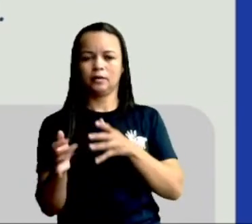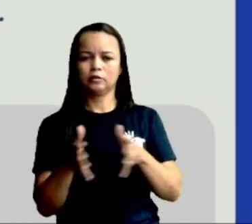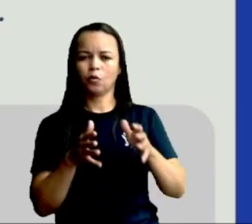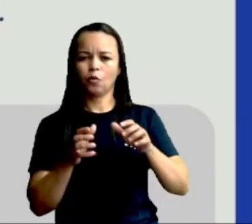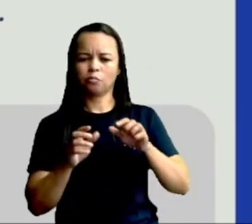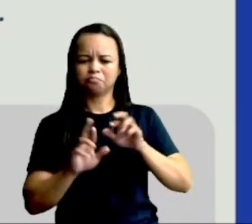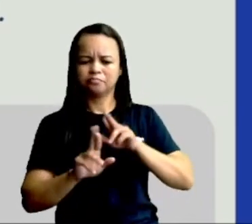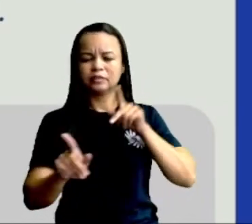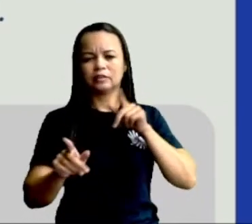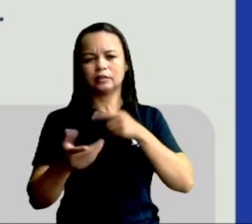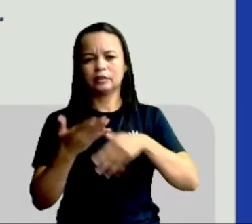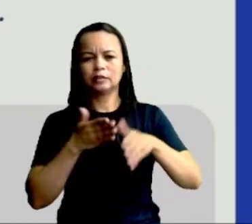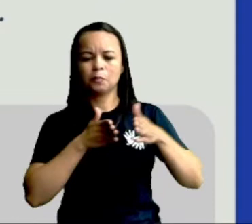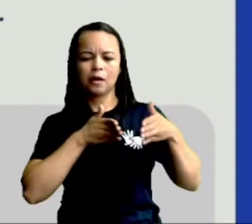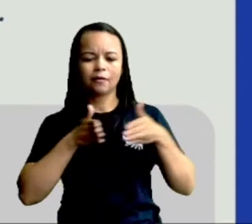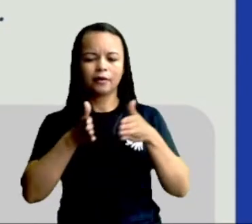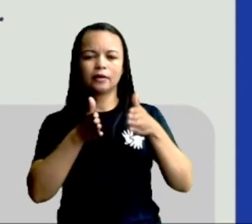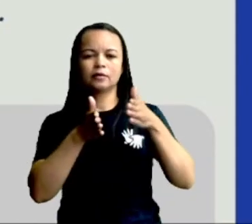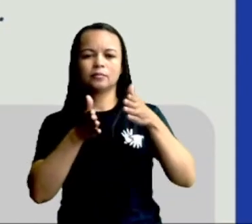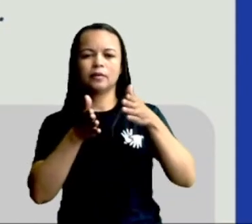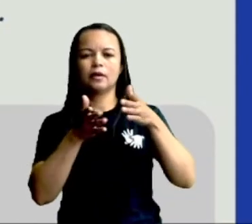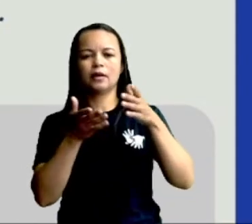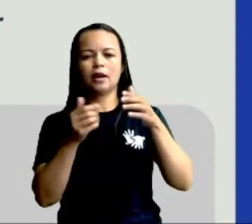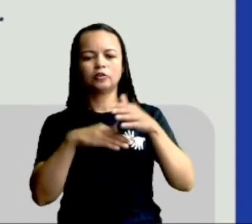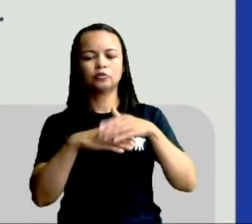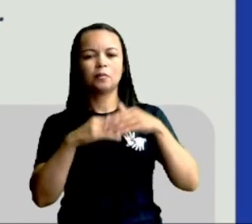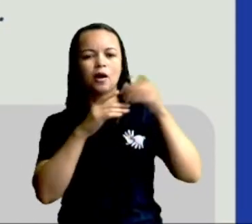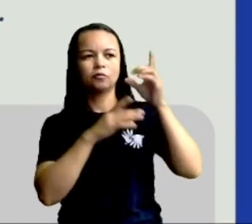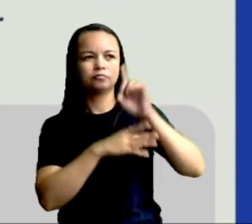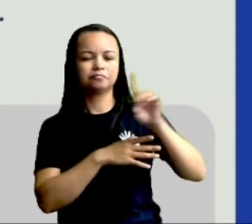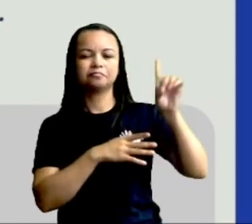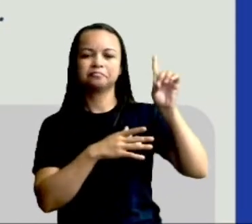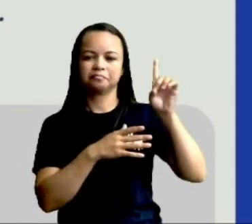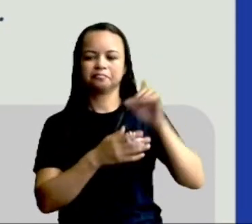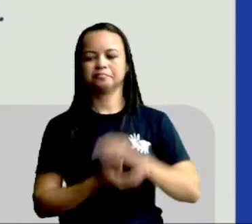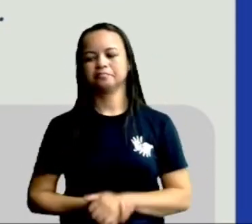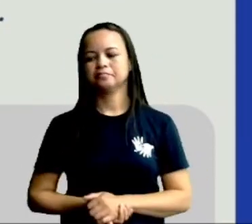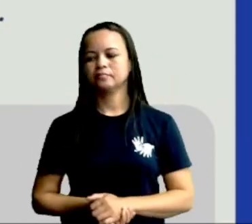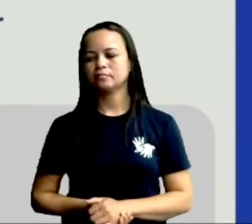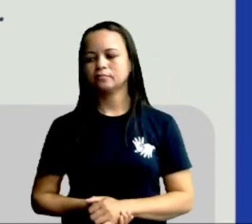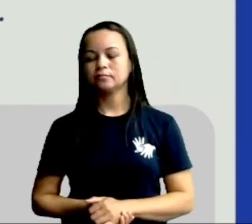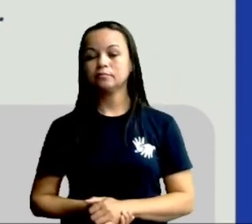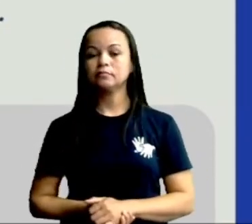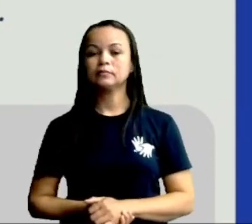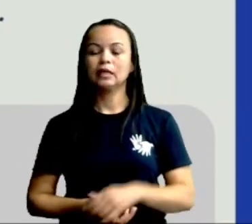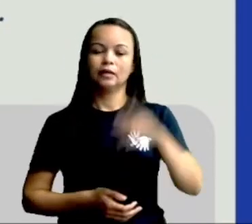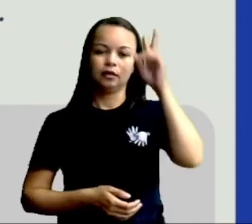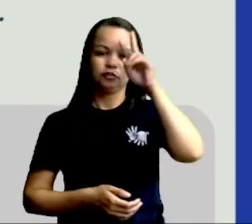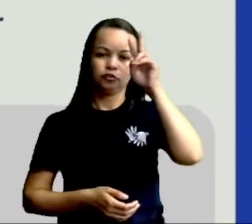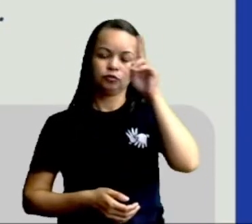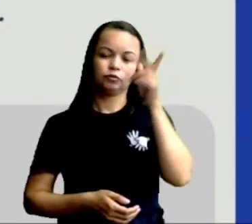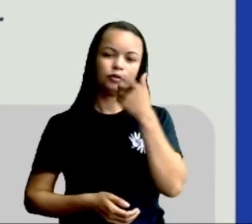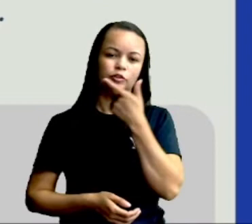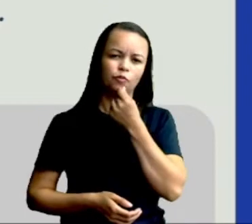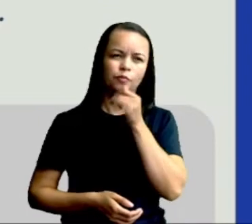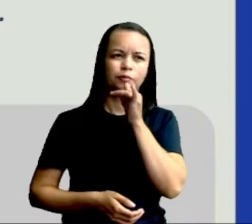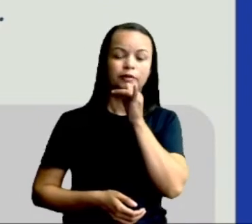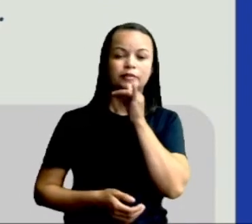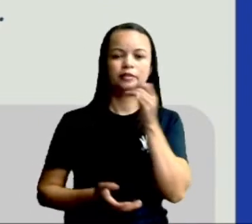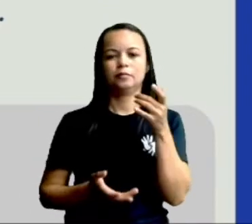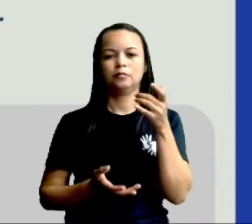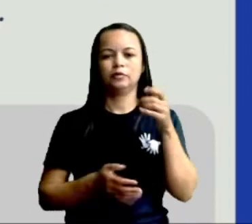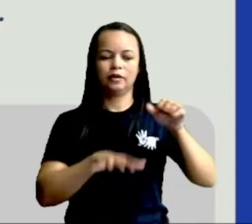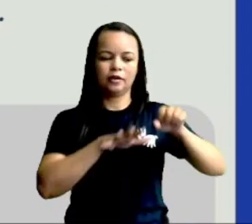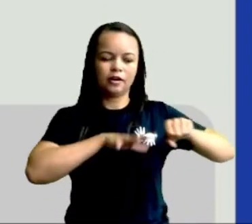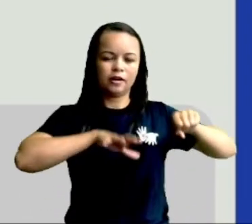derrotado eu sou bem guiado pelas mãos divinas Então olha só a história de um homem por exemplo que